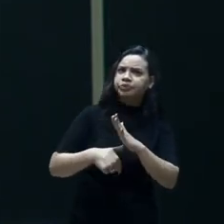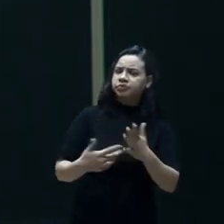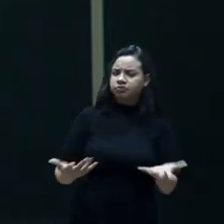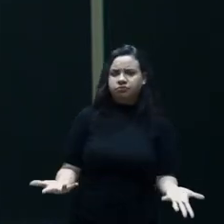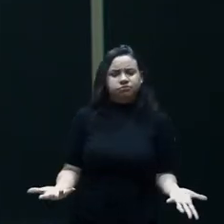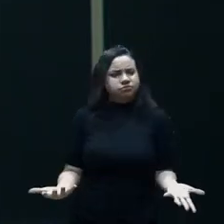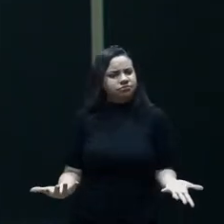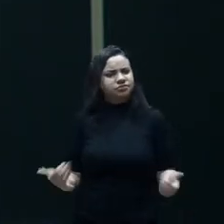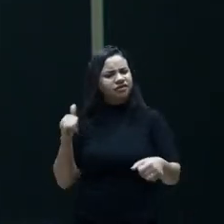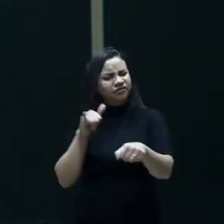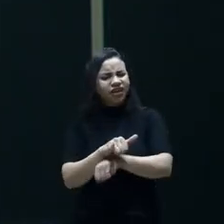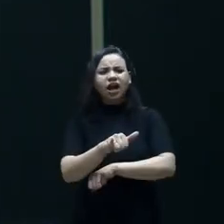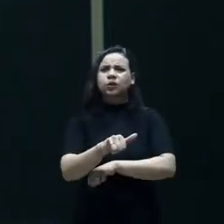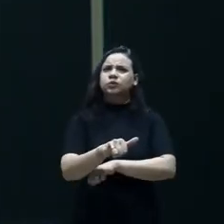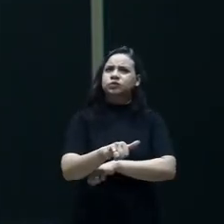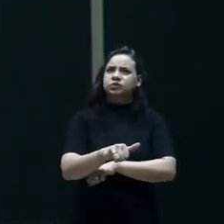Daqui a pouquinho começou a faltar.